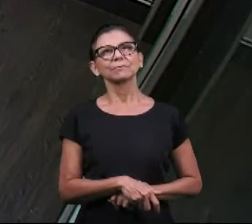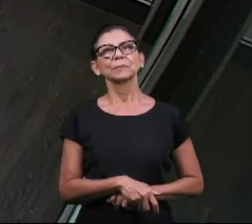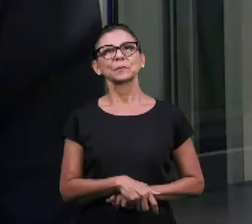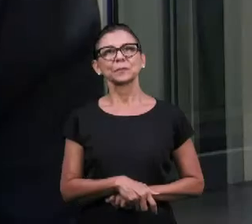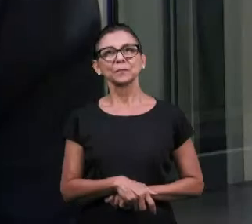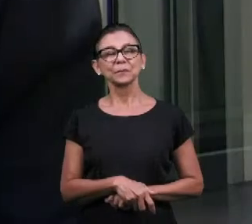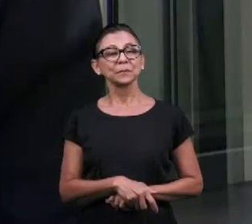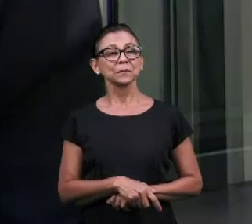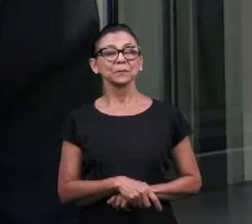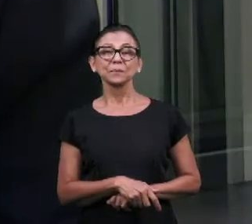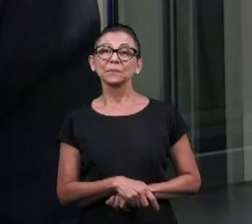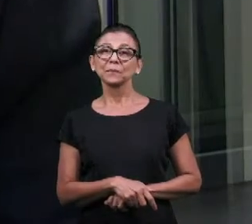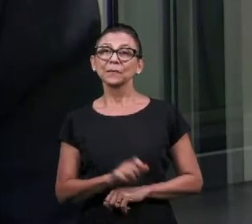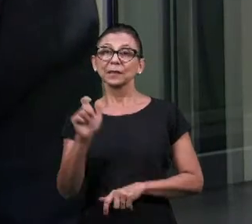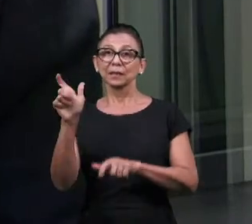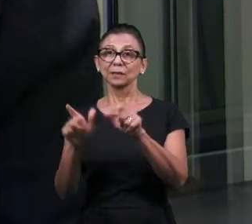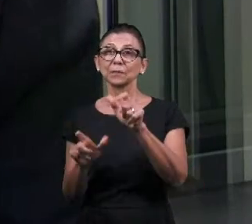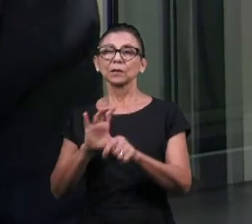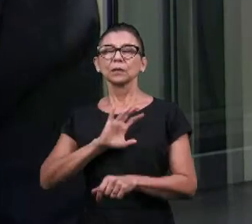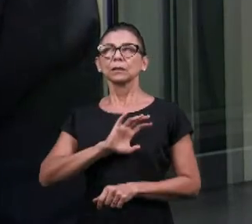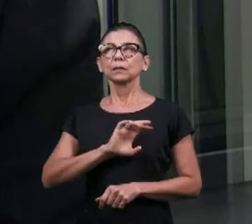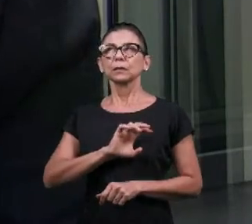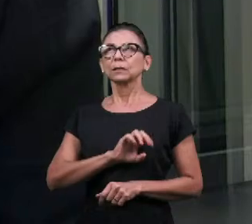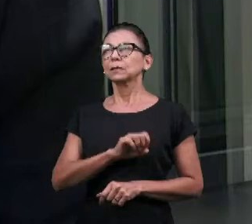As pessoas amam o Senhor naquele lugar.